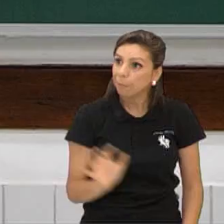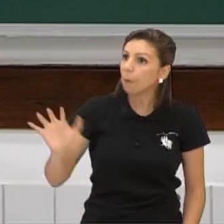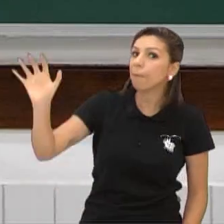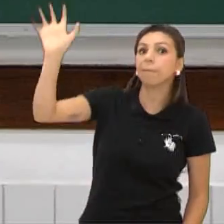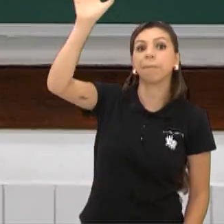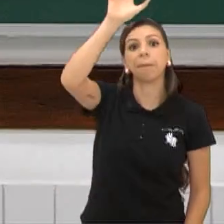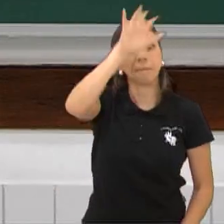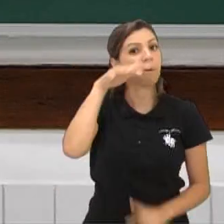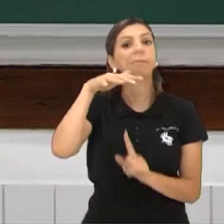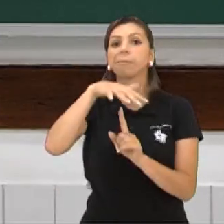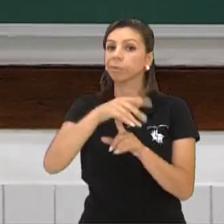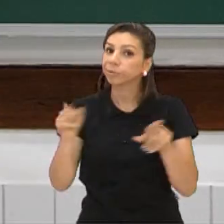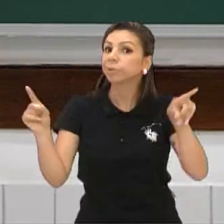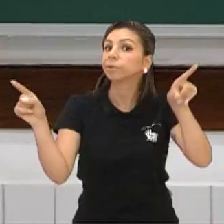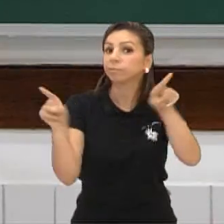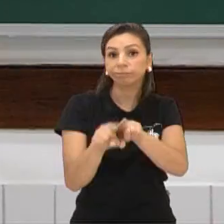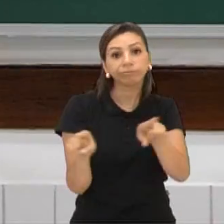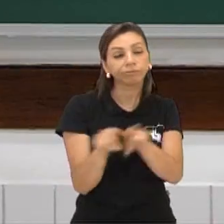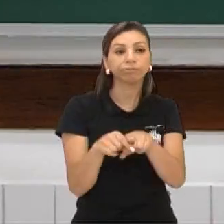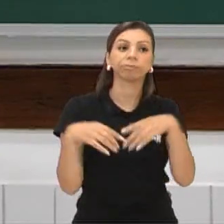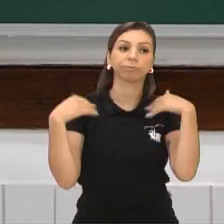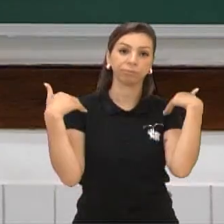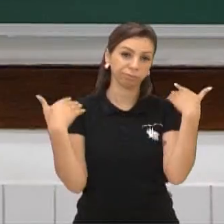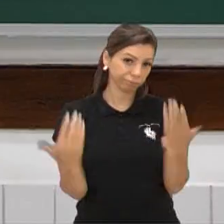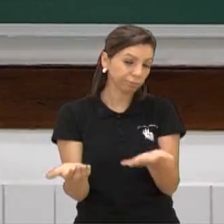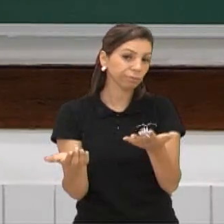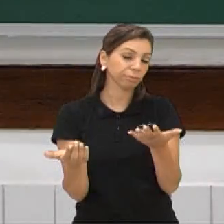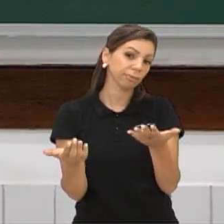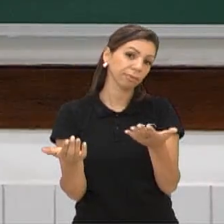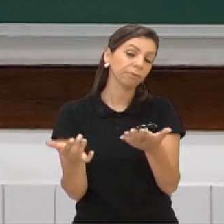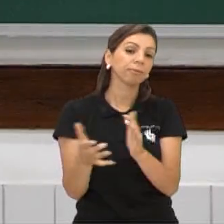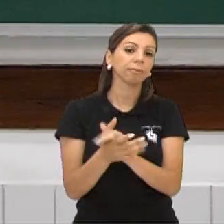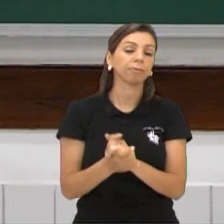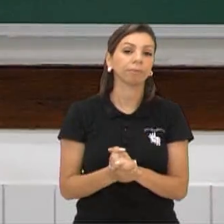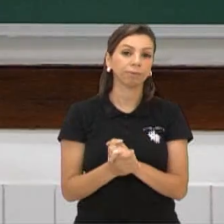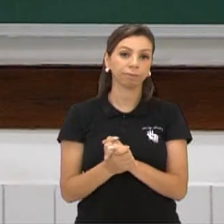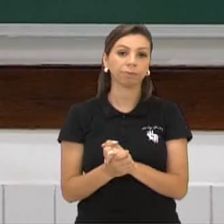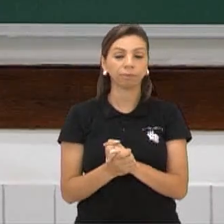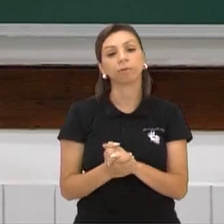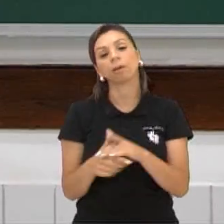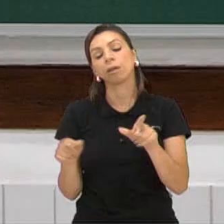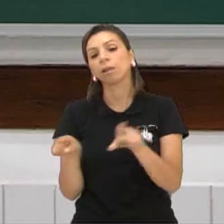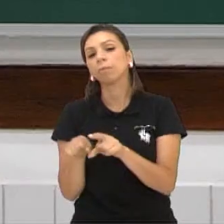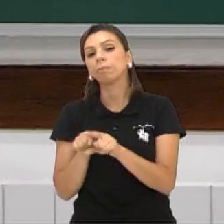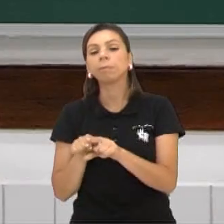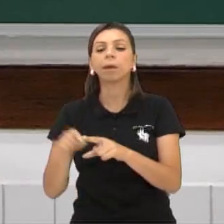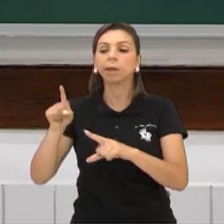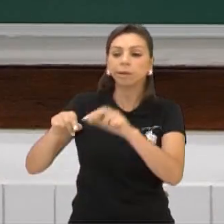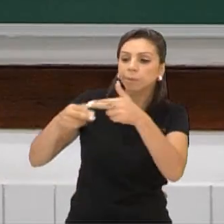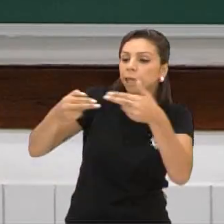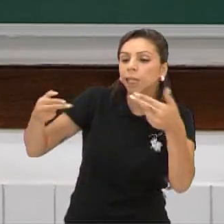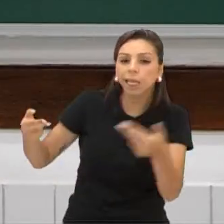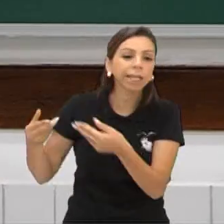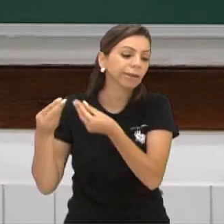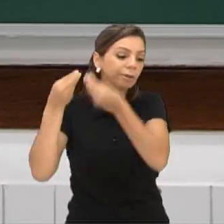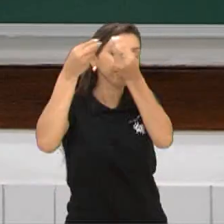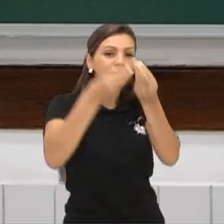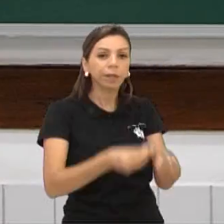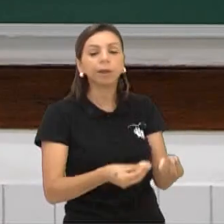no Paraná não foi diferente. Então, nós vamos ter entrada de mercadorias, nova